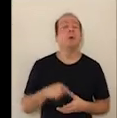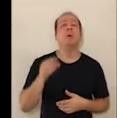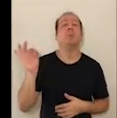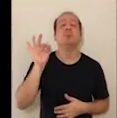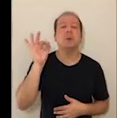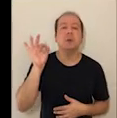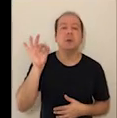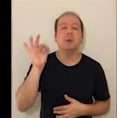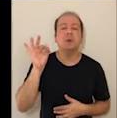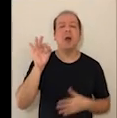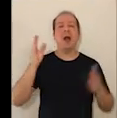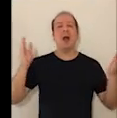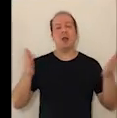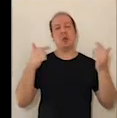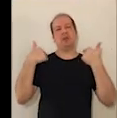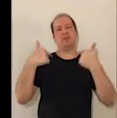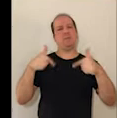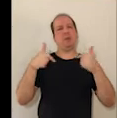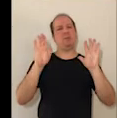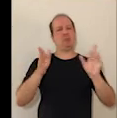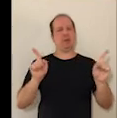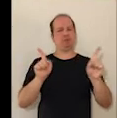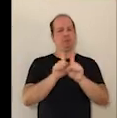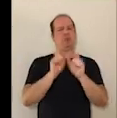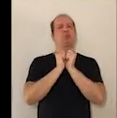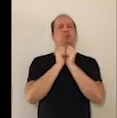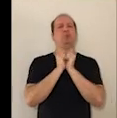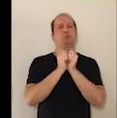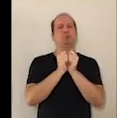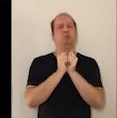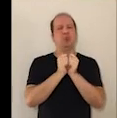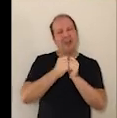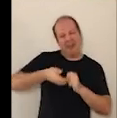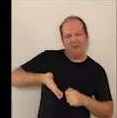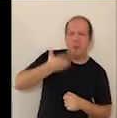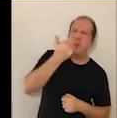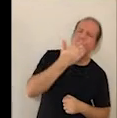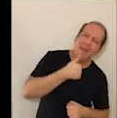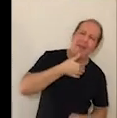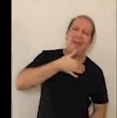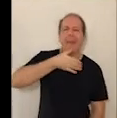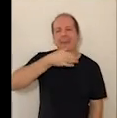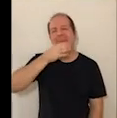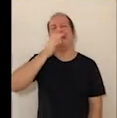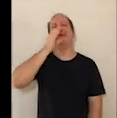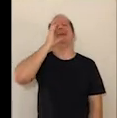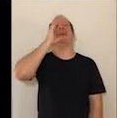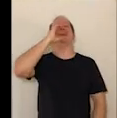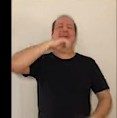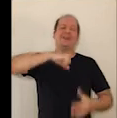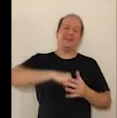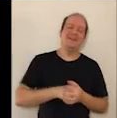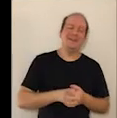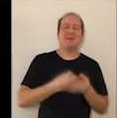Meu caro Mosca, agora que trabalhamos bastante, vamos comer... Vamos beber? Ah,